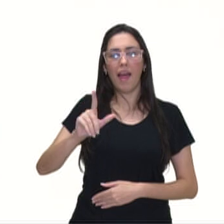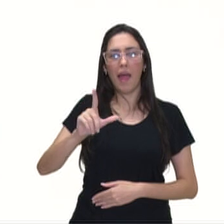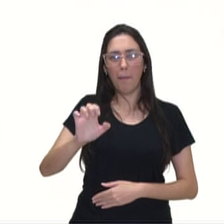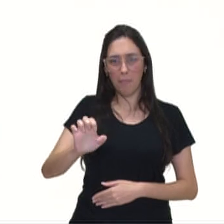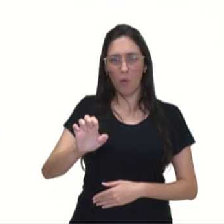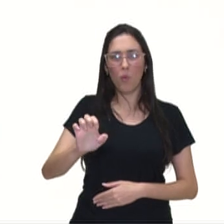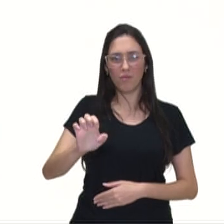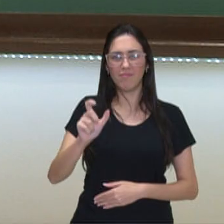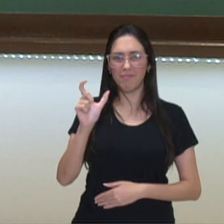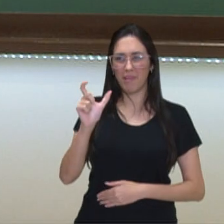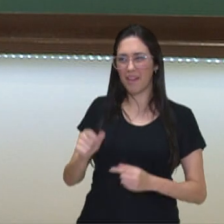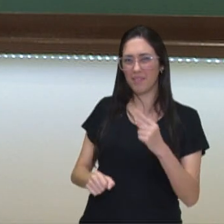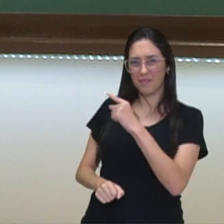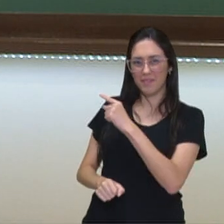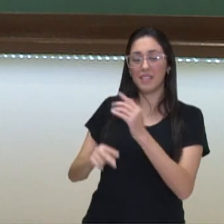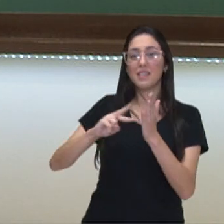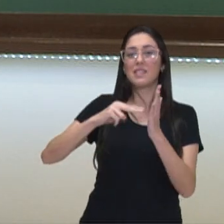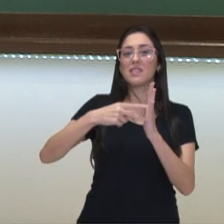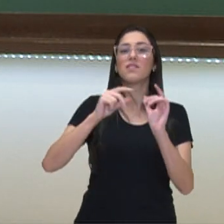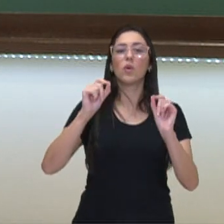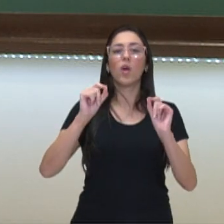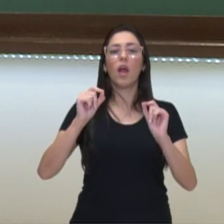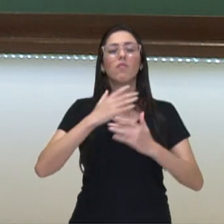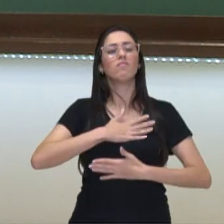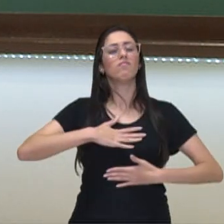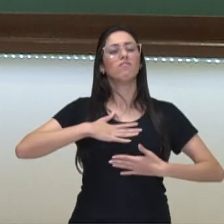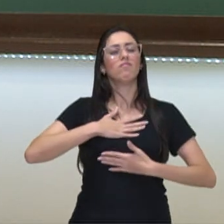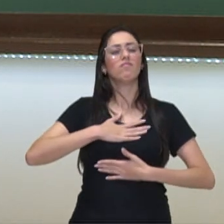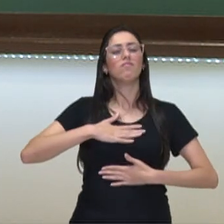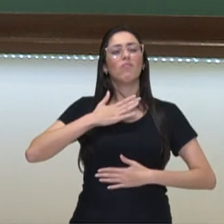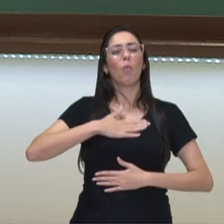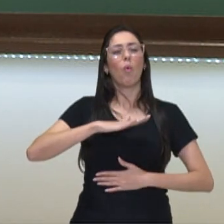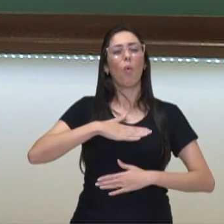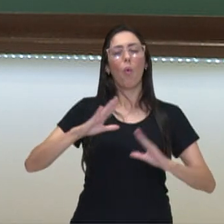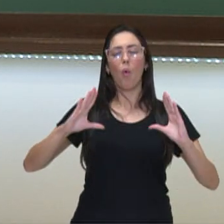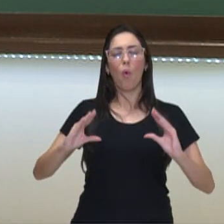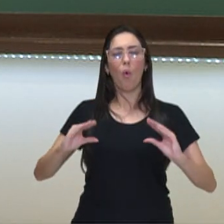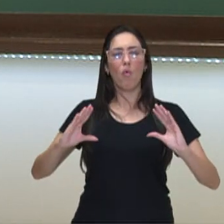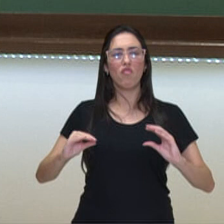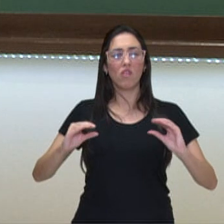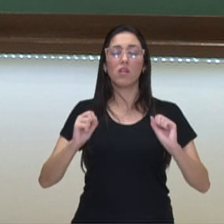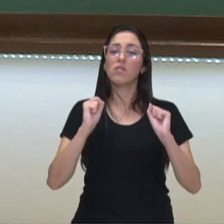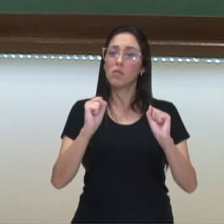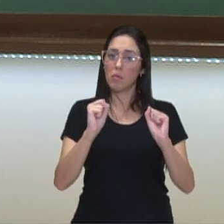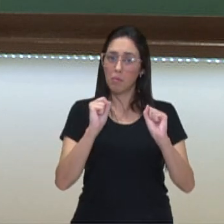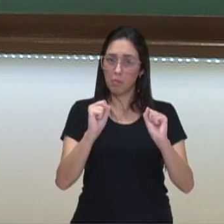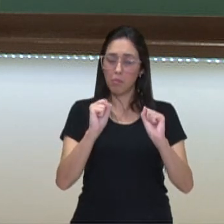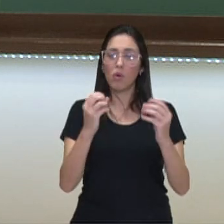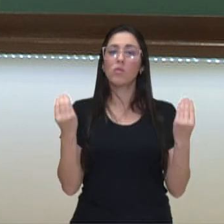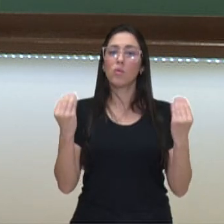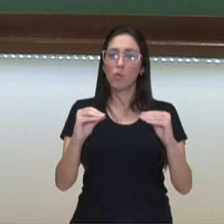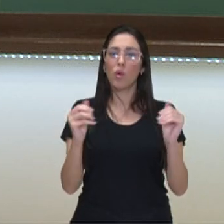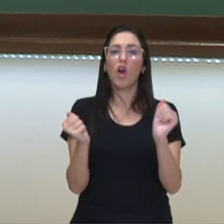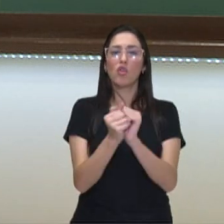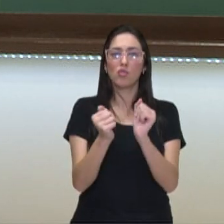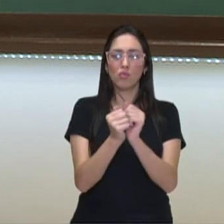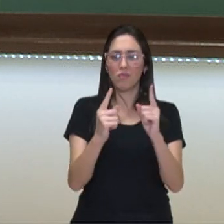comfortable, fica confortável. Posso colocar ainda os dois de uma vez só.